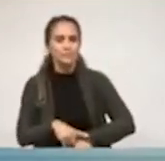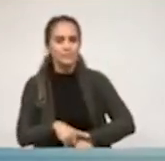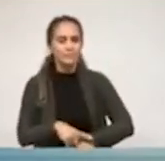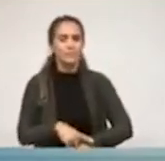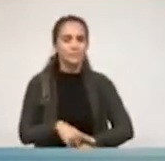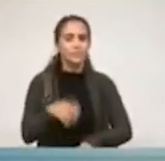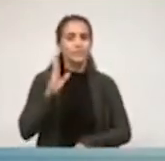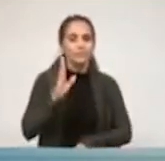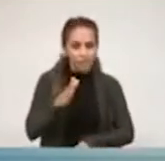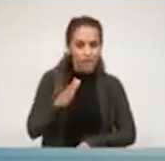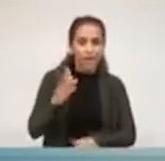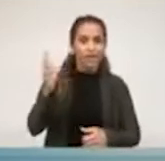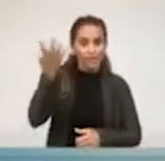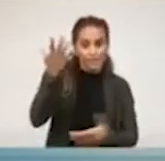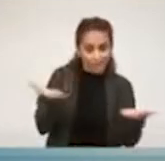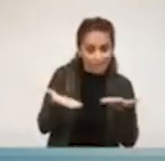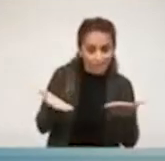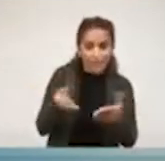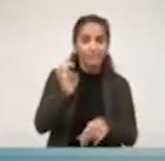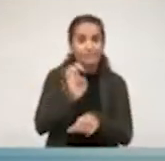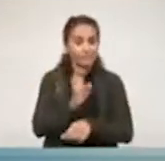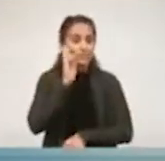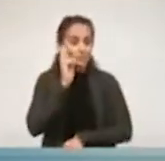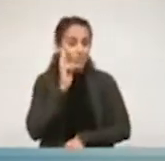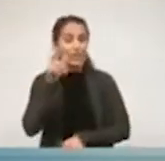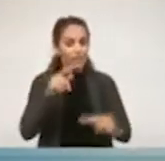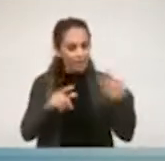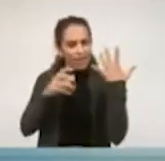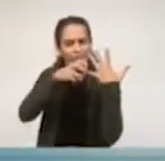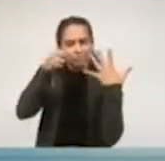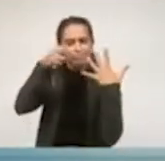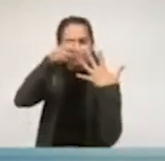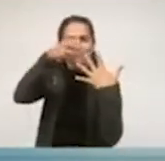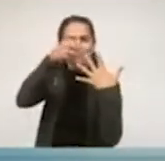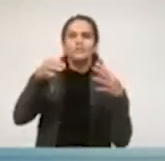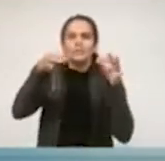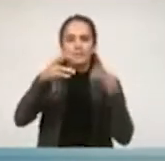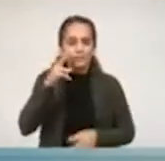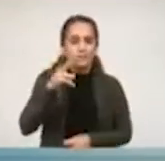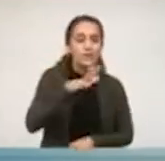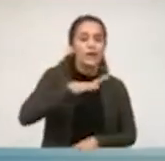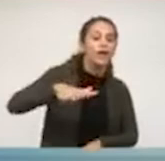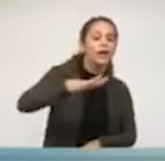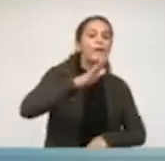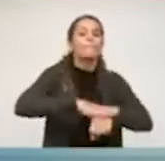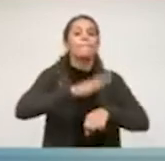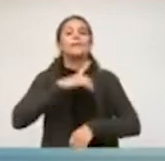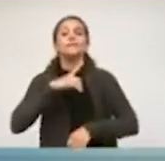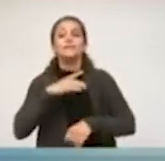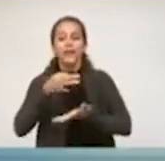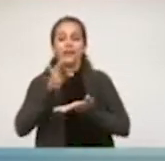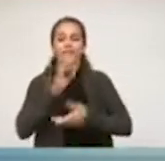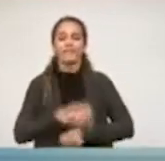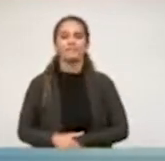em plena colheita de café no estado de Rondônia e eu que venha da região aqui no estado que mais se produz café nesse